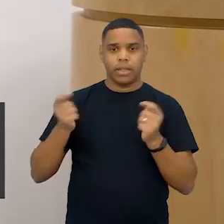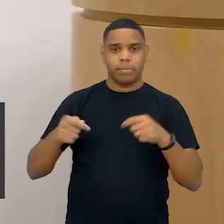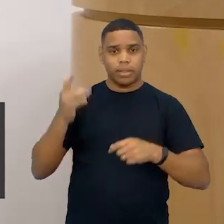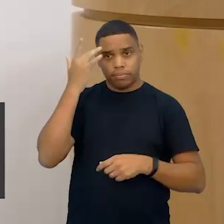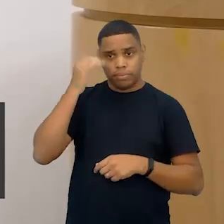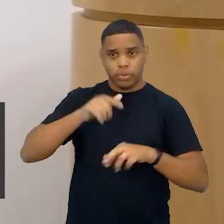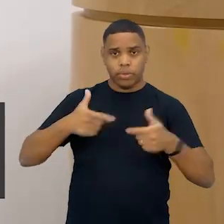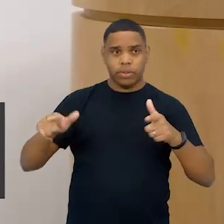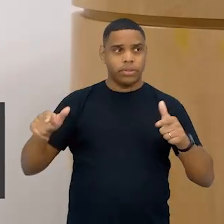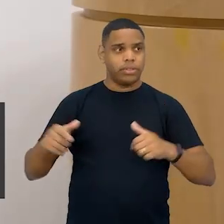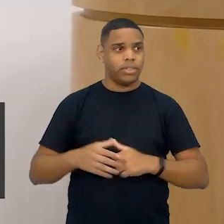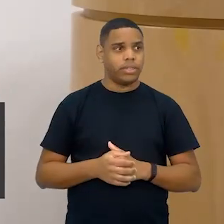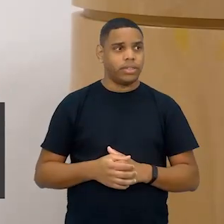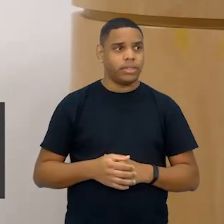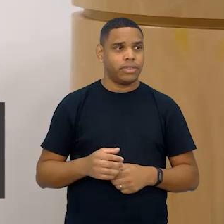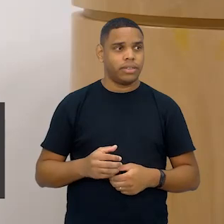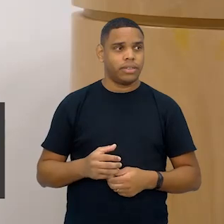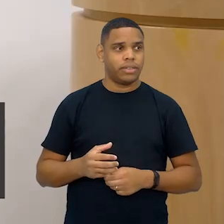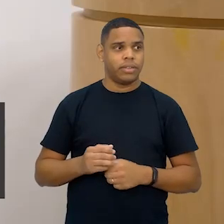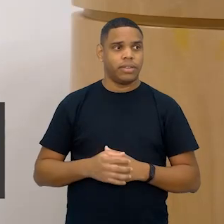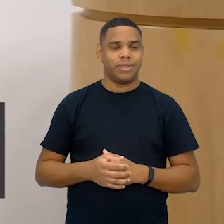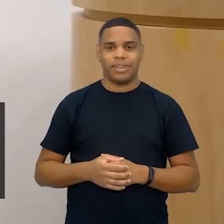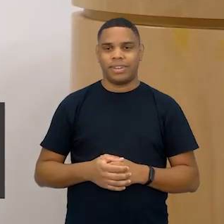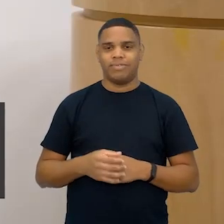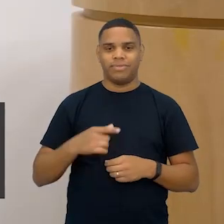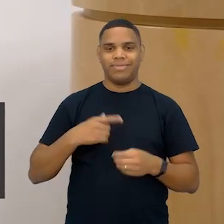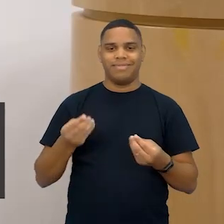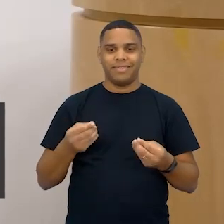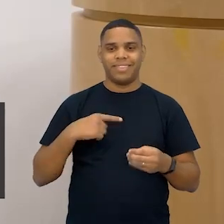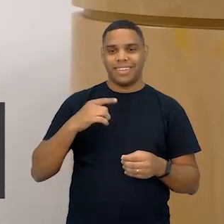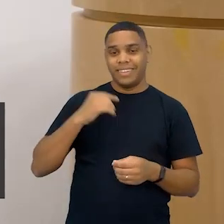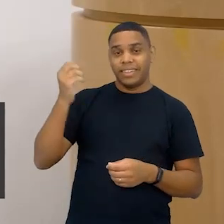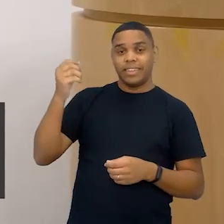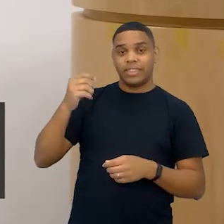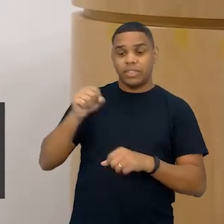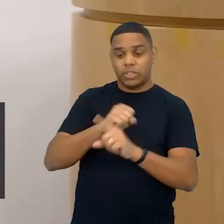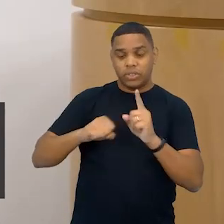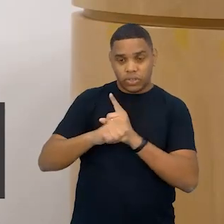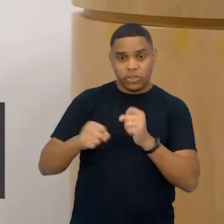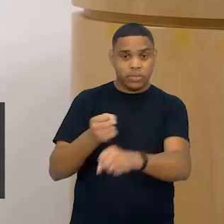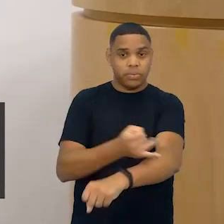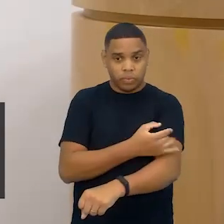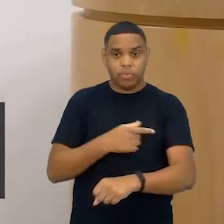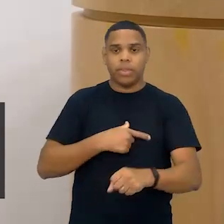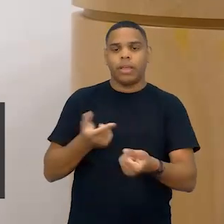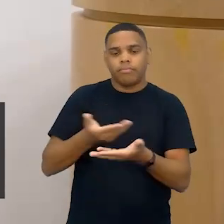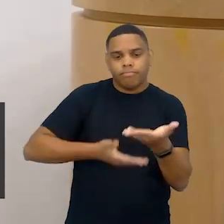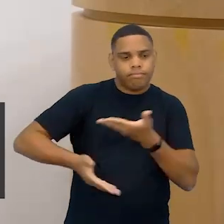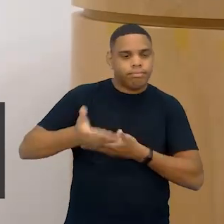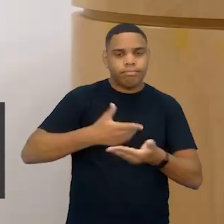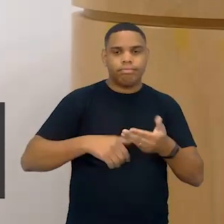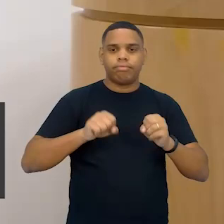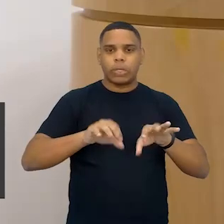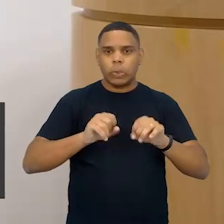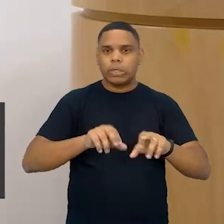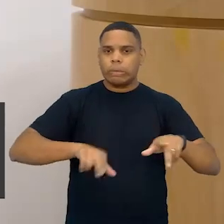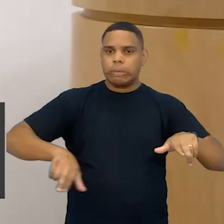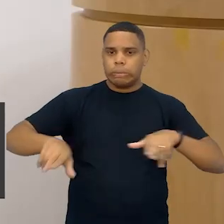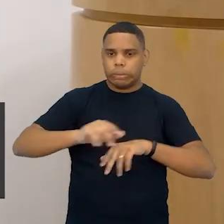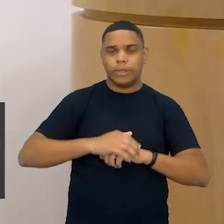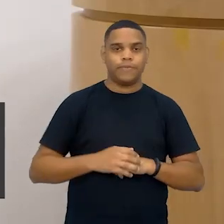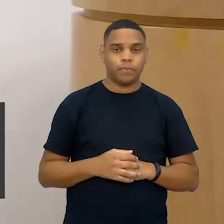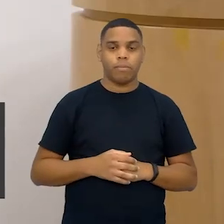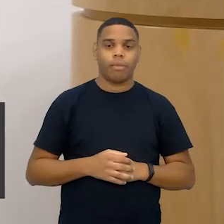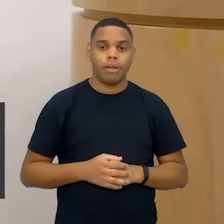habilidades. Então, não só apenas a cognitiva, mas também socioemocionais, é uma educação mais interdimensional aí. E